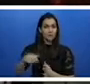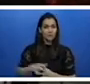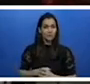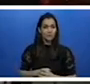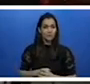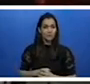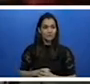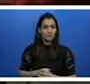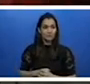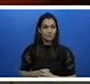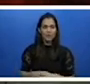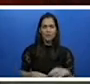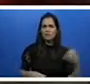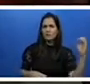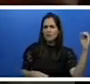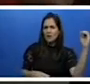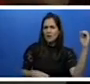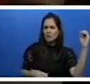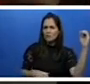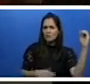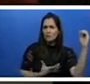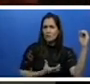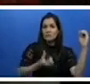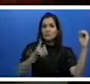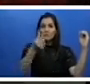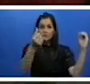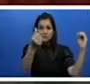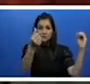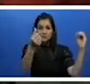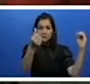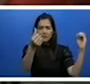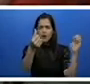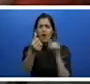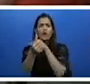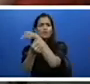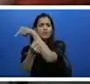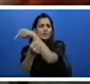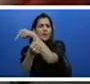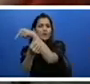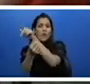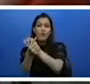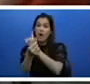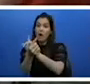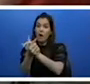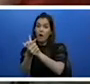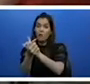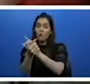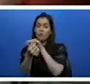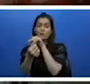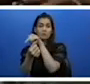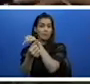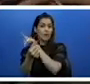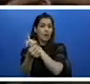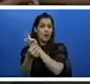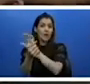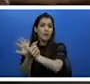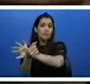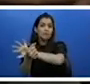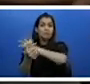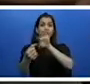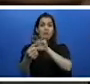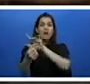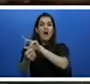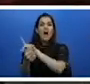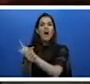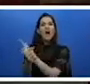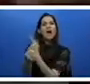a 6. Tá vendo que o 7 não entra? Porque eu quero o que está antes. Eu não falei que eu quero ele também. E os